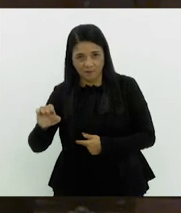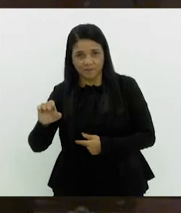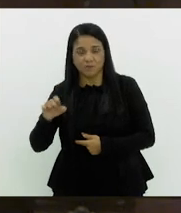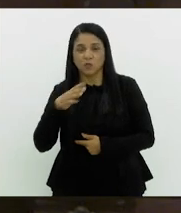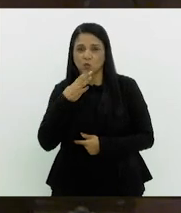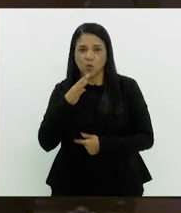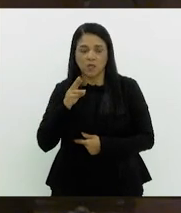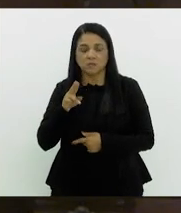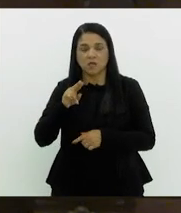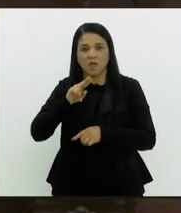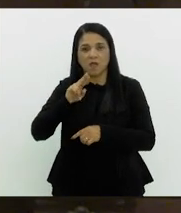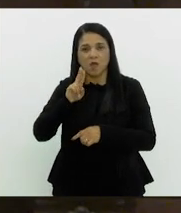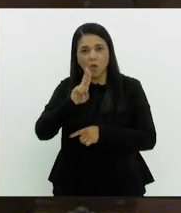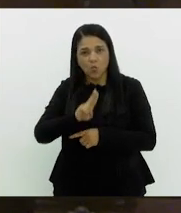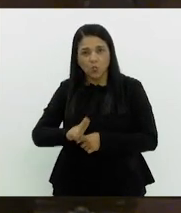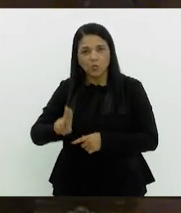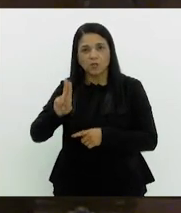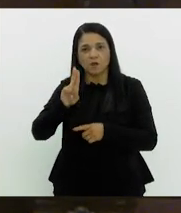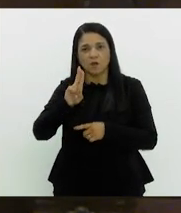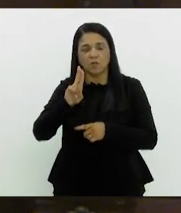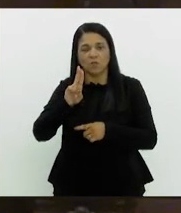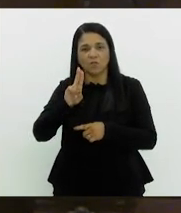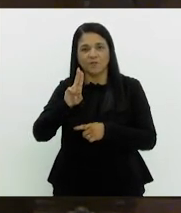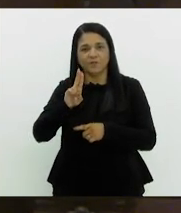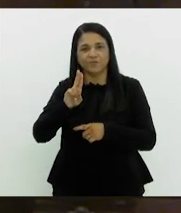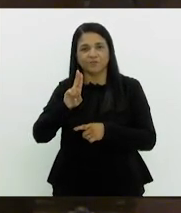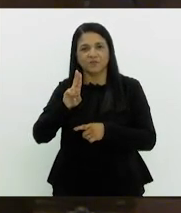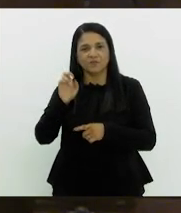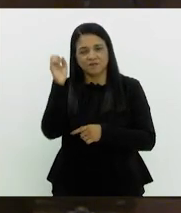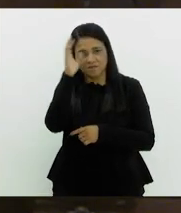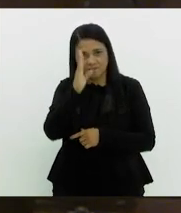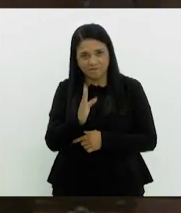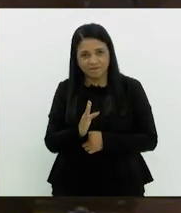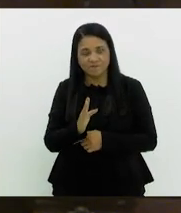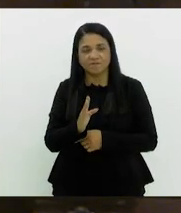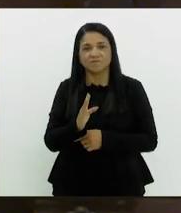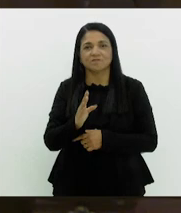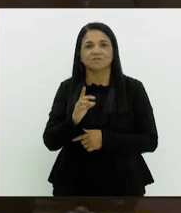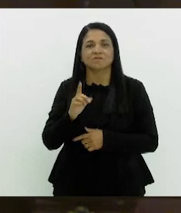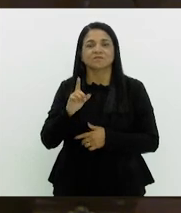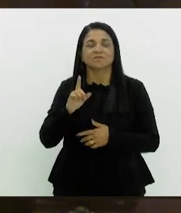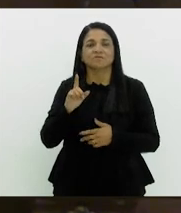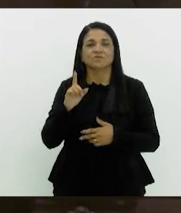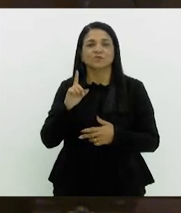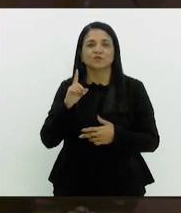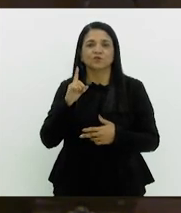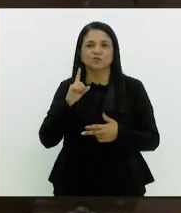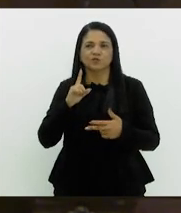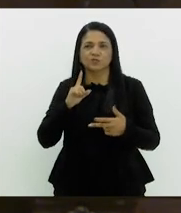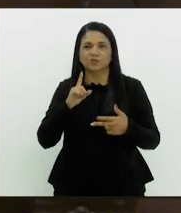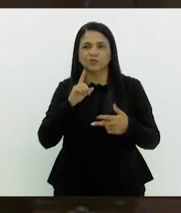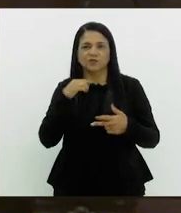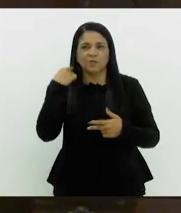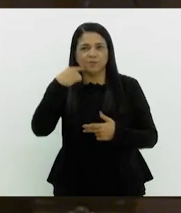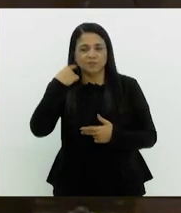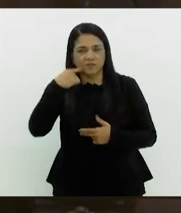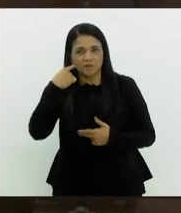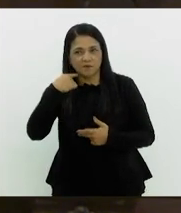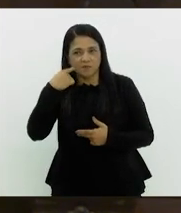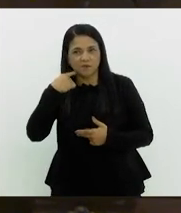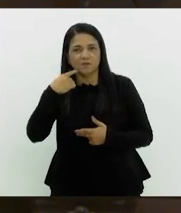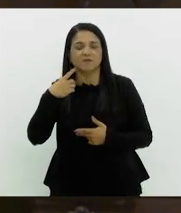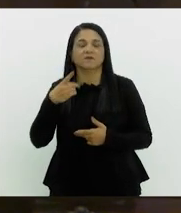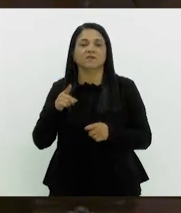União Nacional dos Legisladores e Legislativos do Brasil, a qual eu, deputado